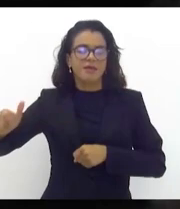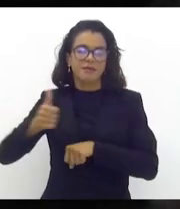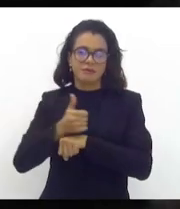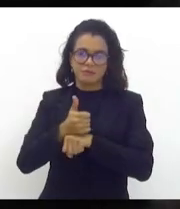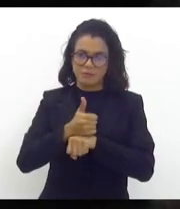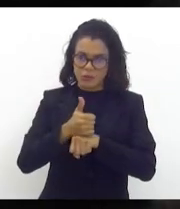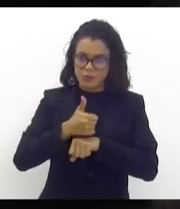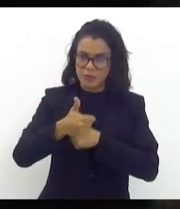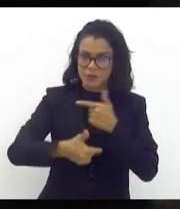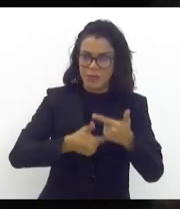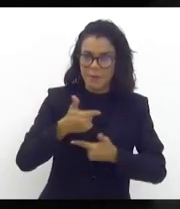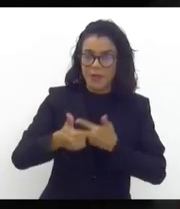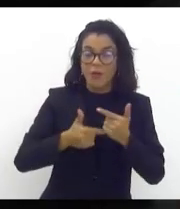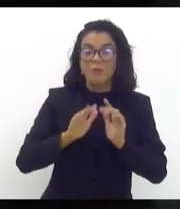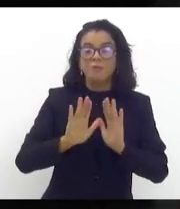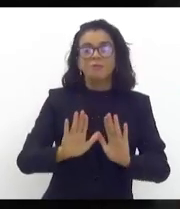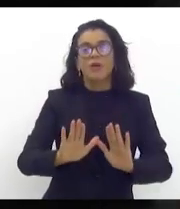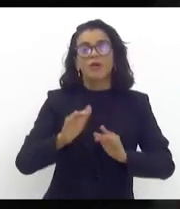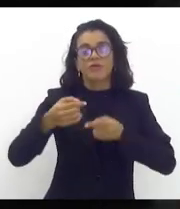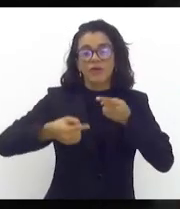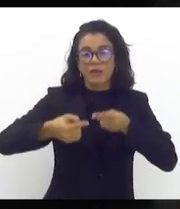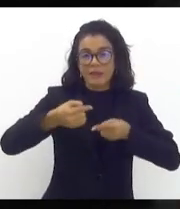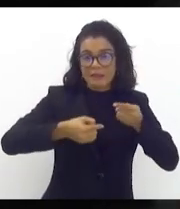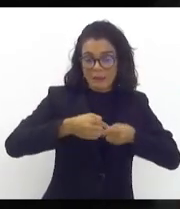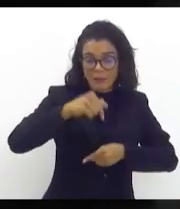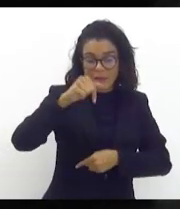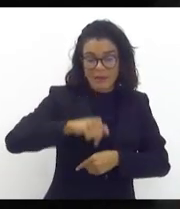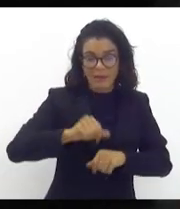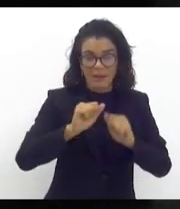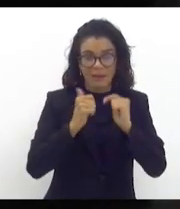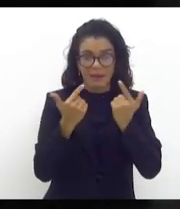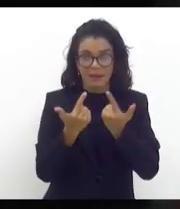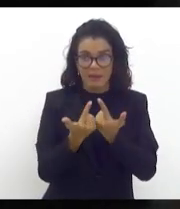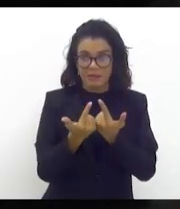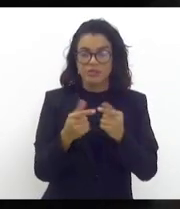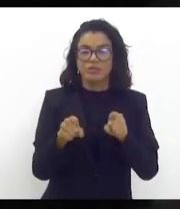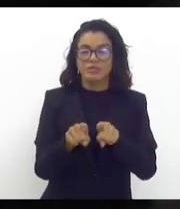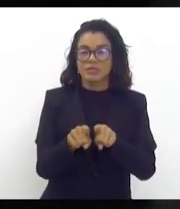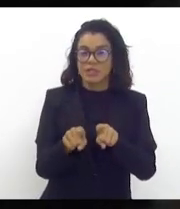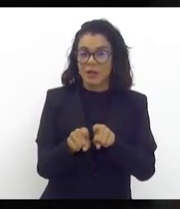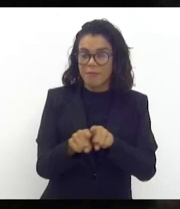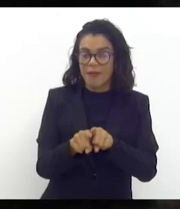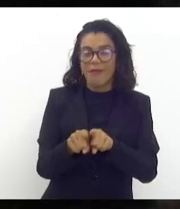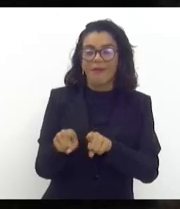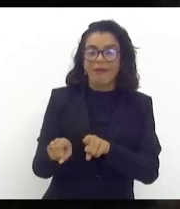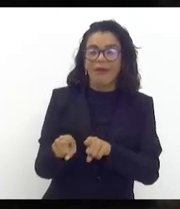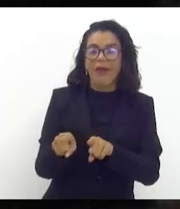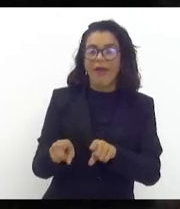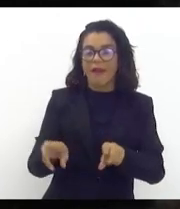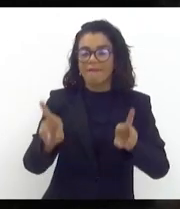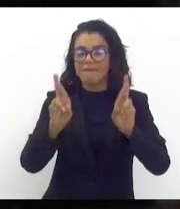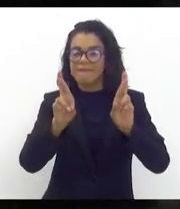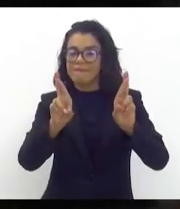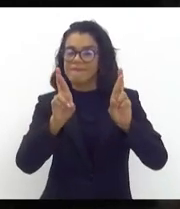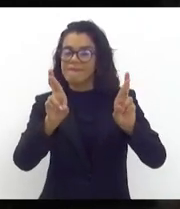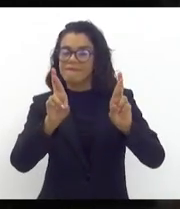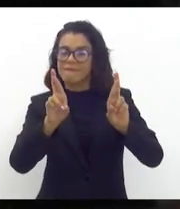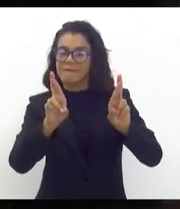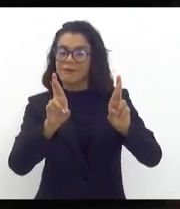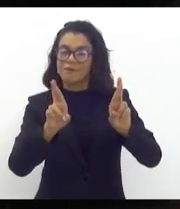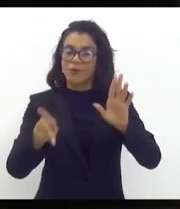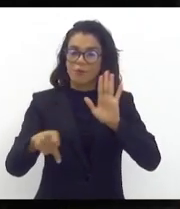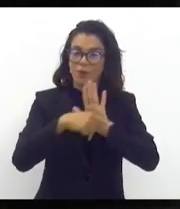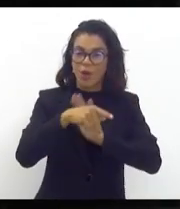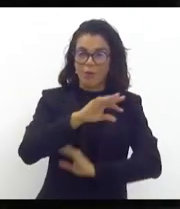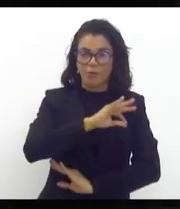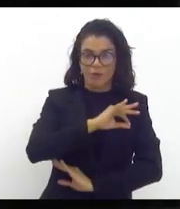muito. Mas o que foi debatido nessa casa e o que era fruto do desejo também dos